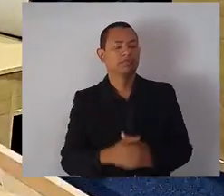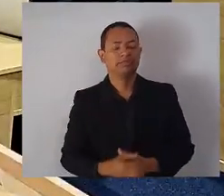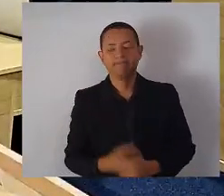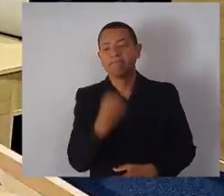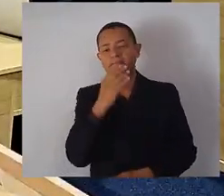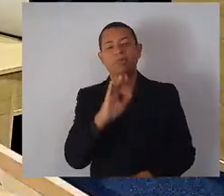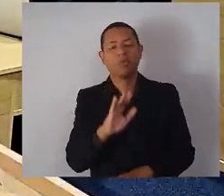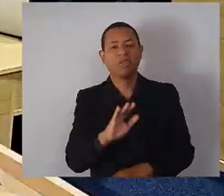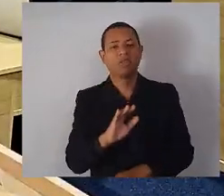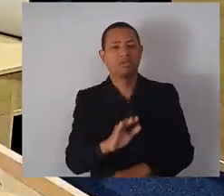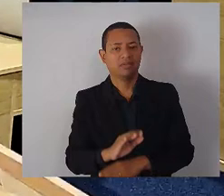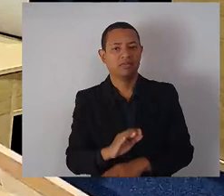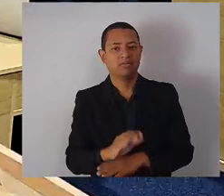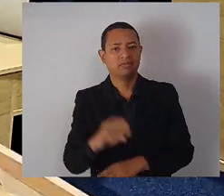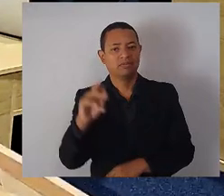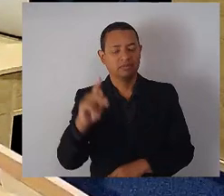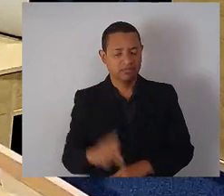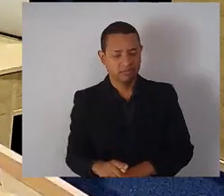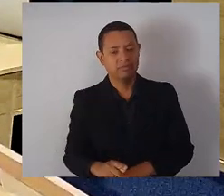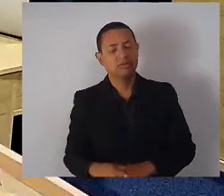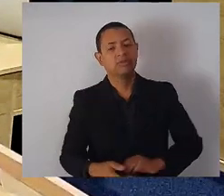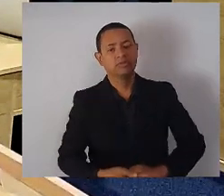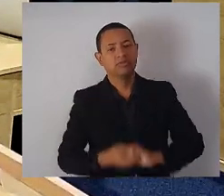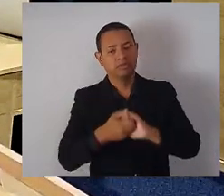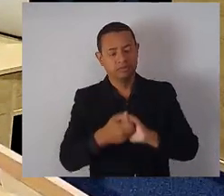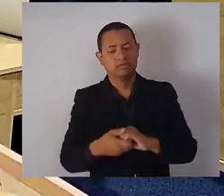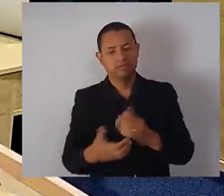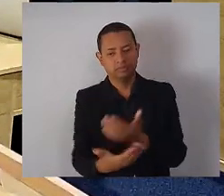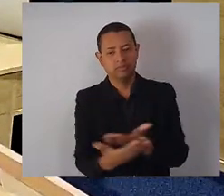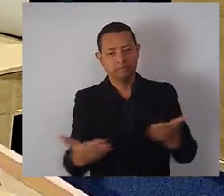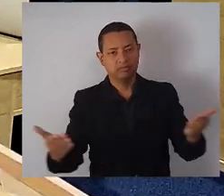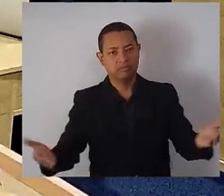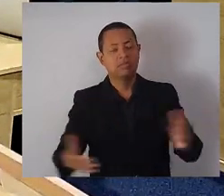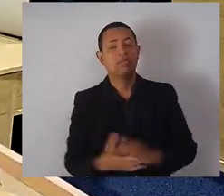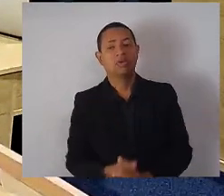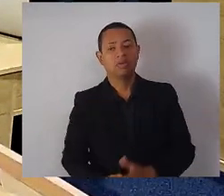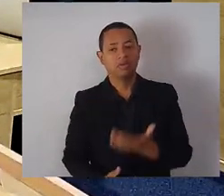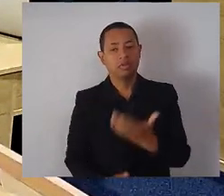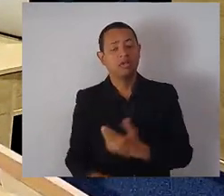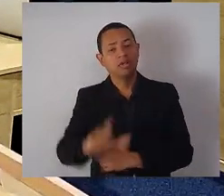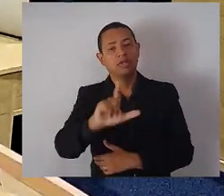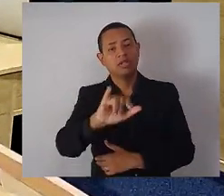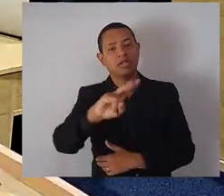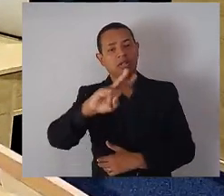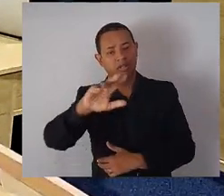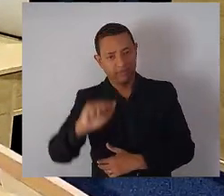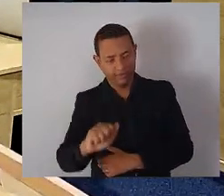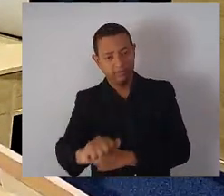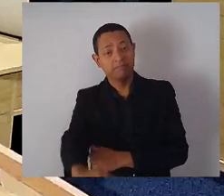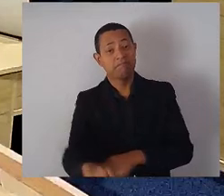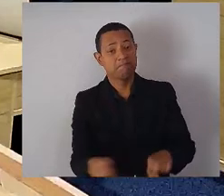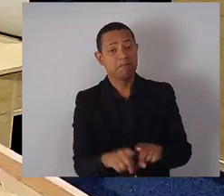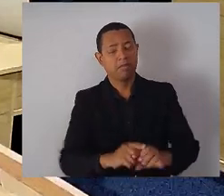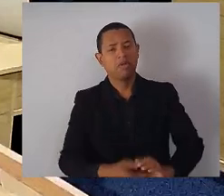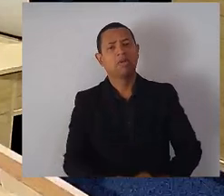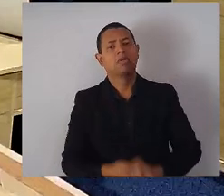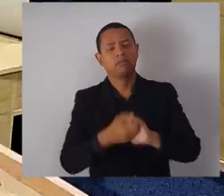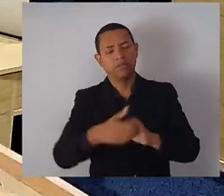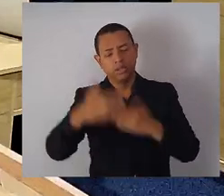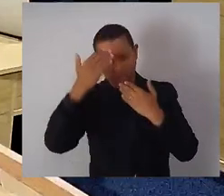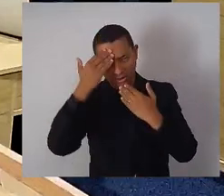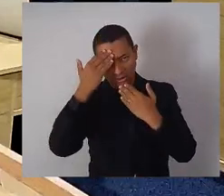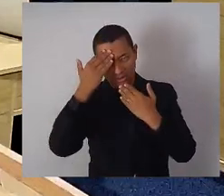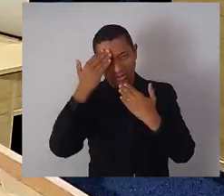presidente. Saúdo Vossa Excelência, saúdo os demais colegas, doutora Lívia. Quero saudar também e agradecer